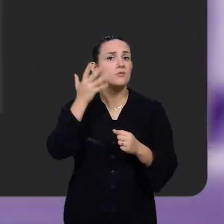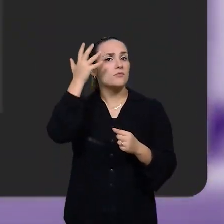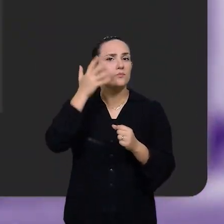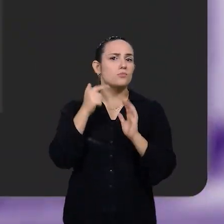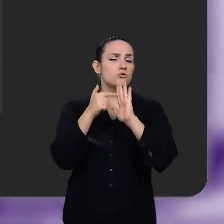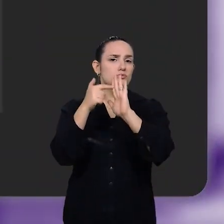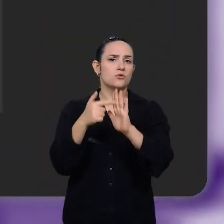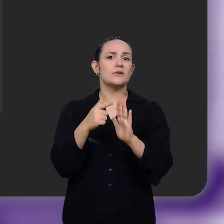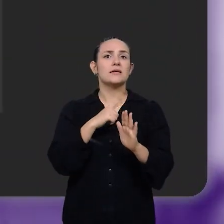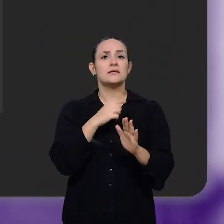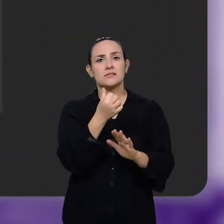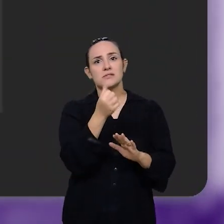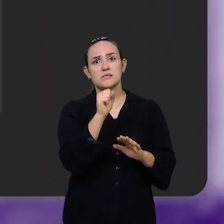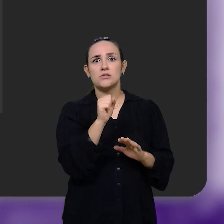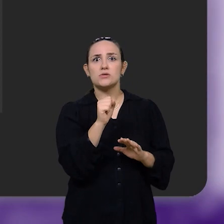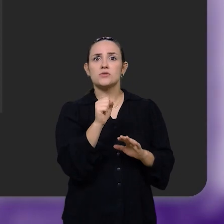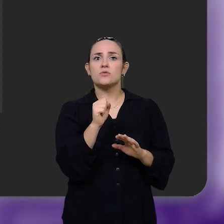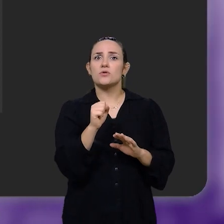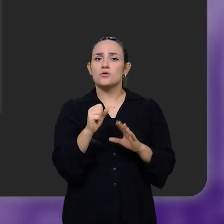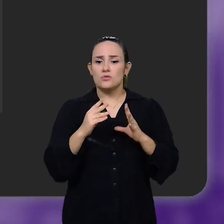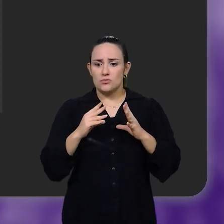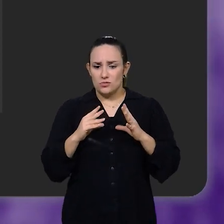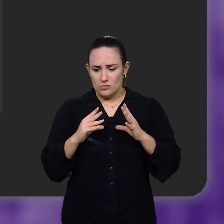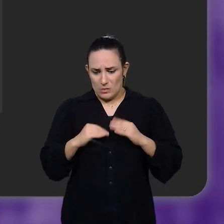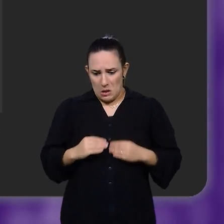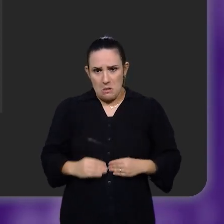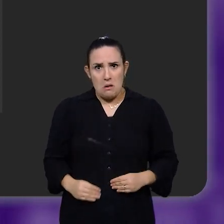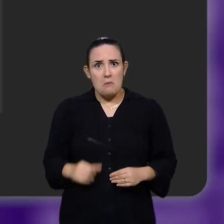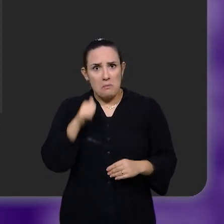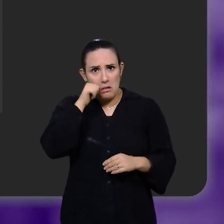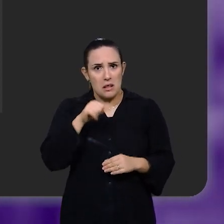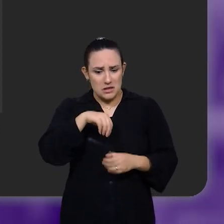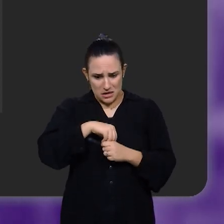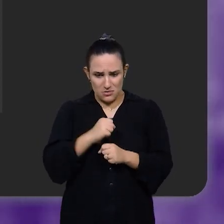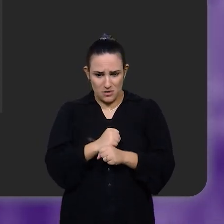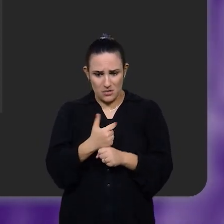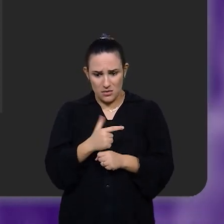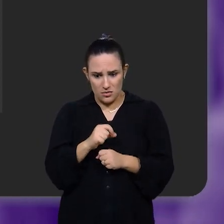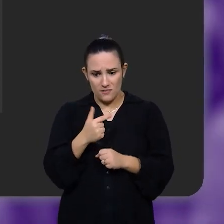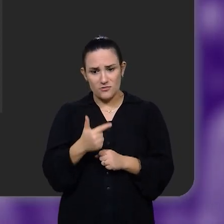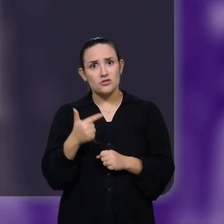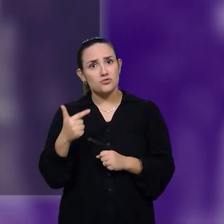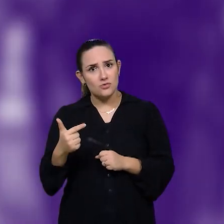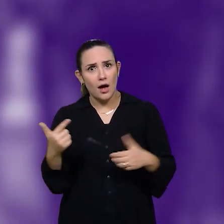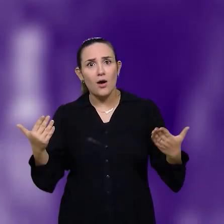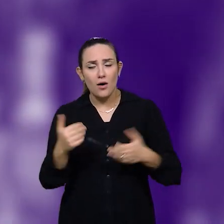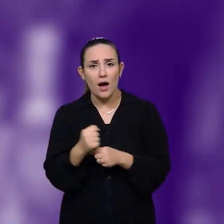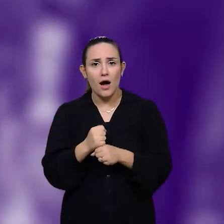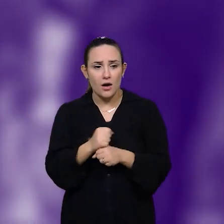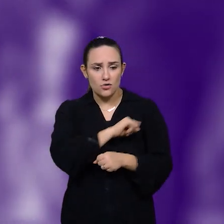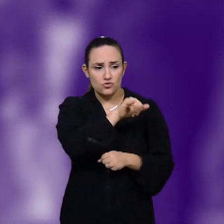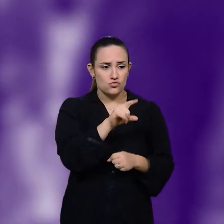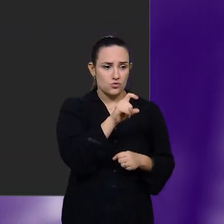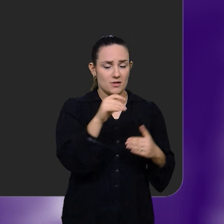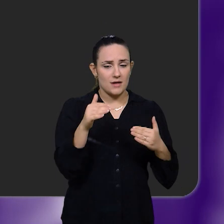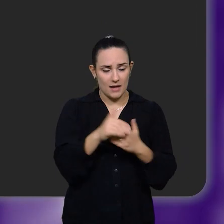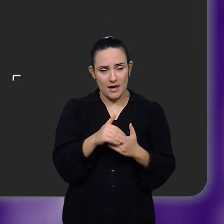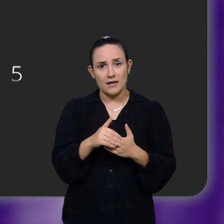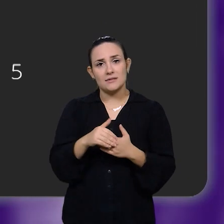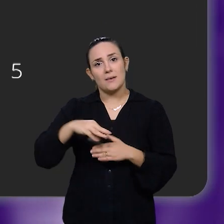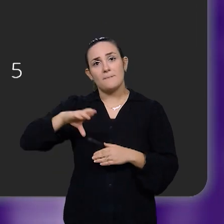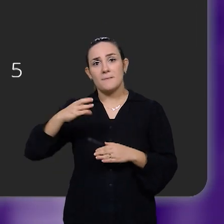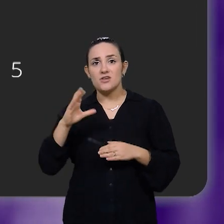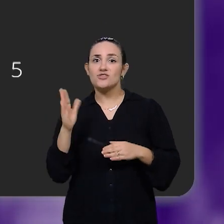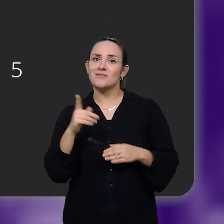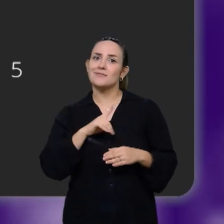a palestra, revelaram 68 casos de assédio sexual contra mulheres em 2022. Neste ano, de janeiro a